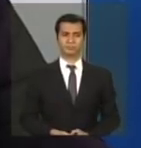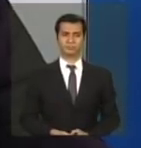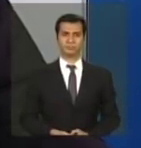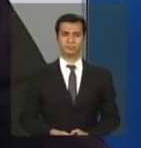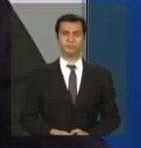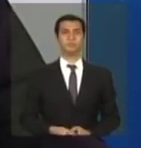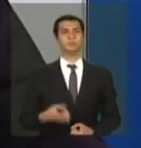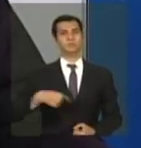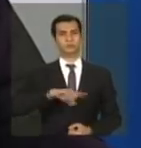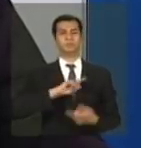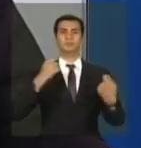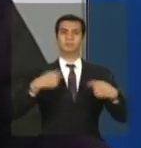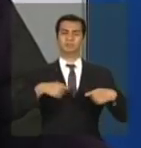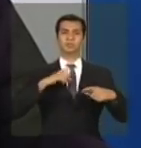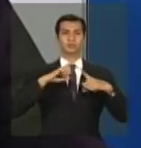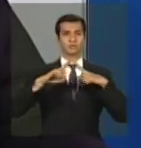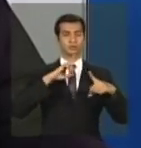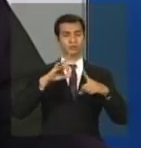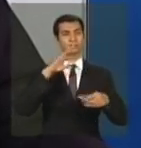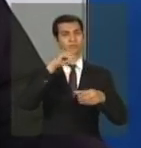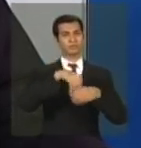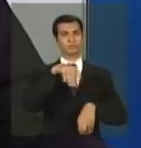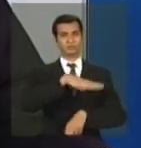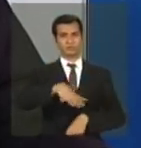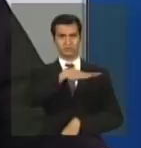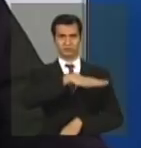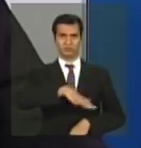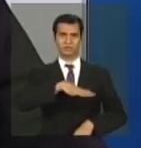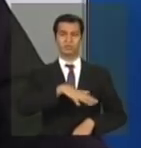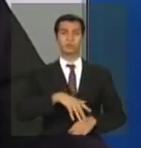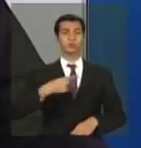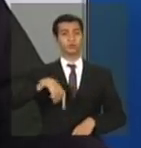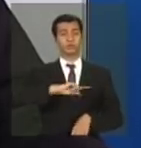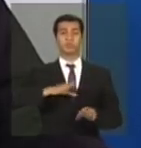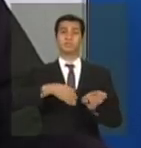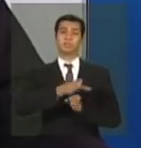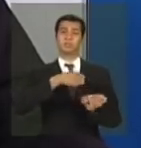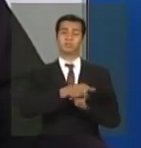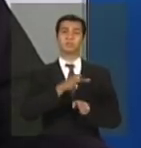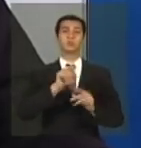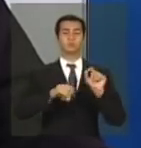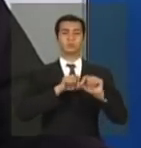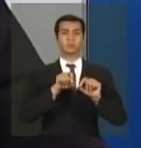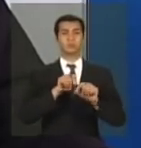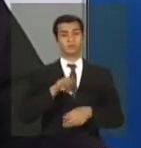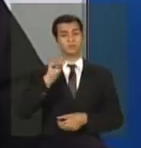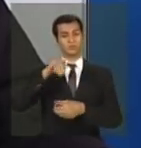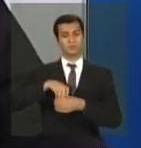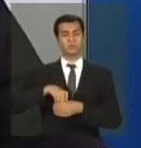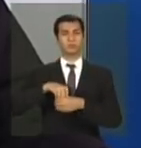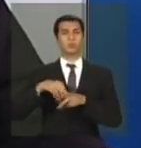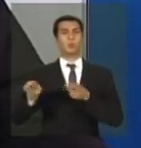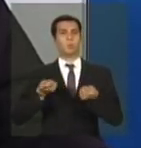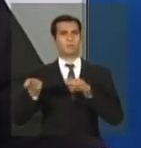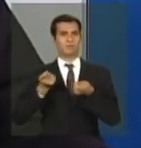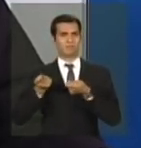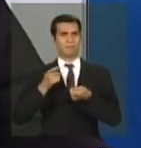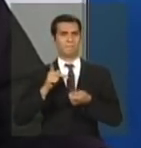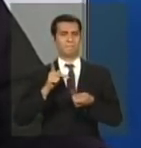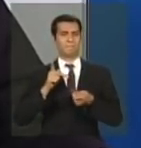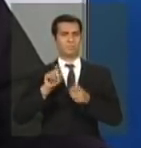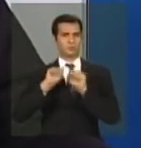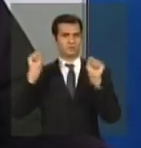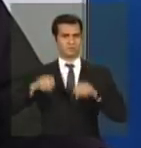ser discutida a nível local. E a gente tem recomendado que o operador municipal master,